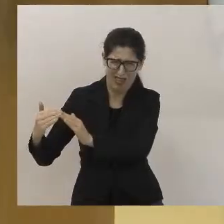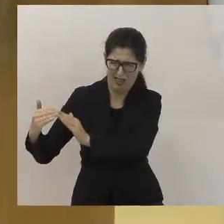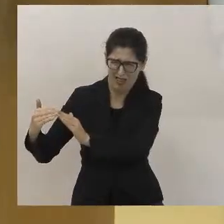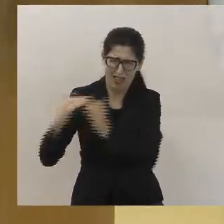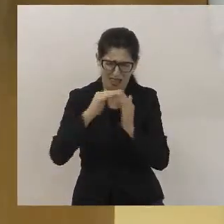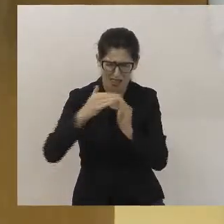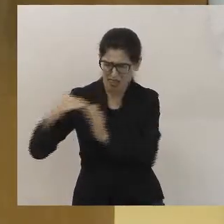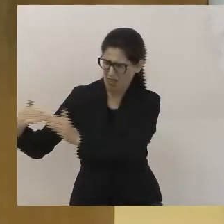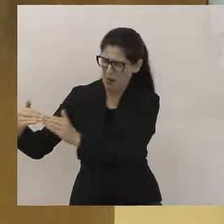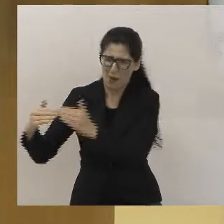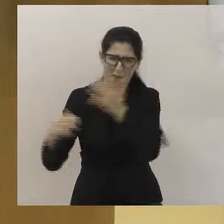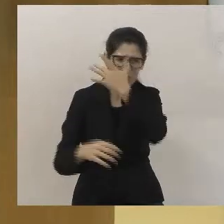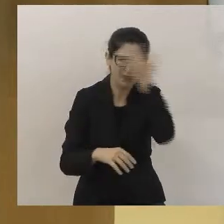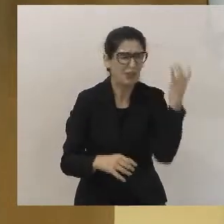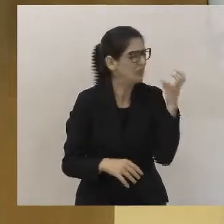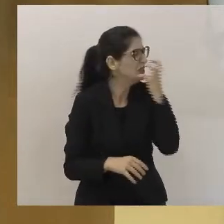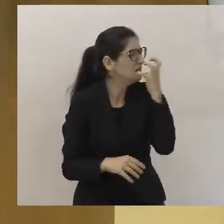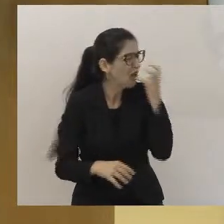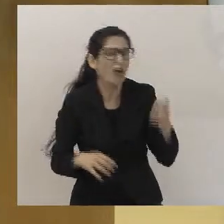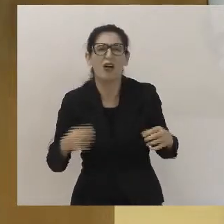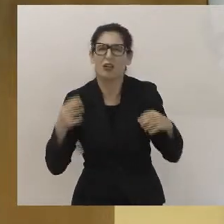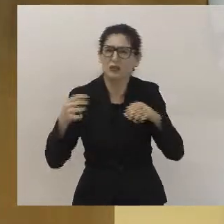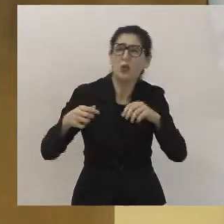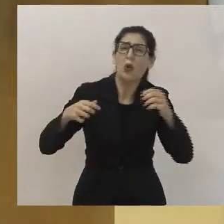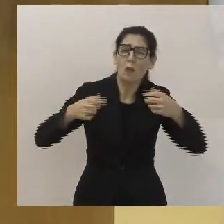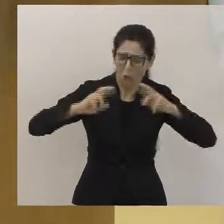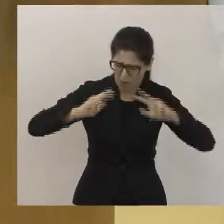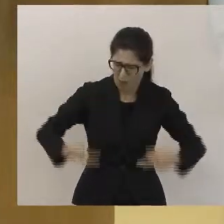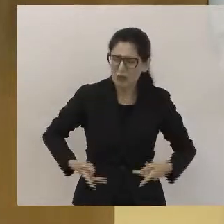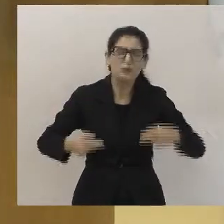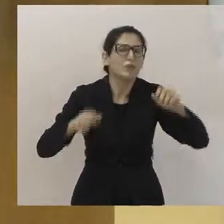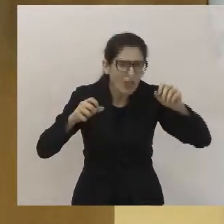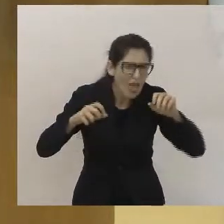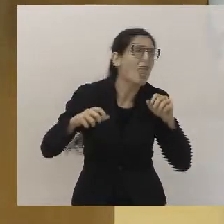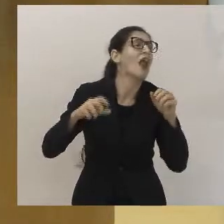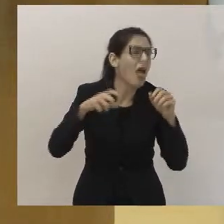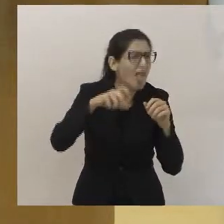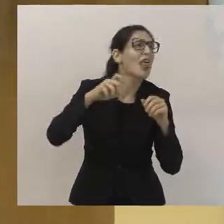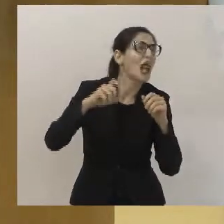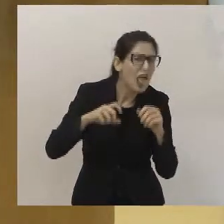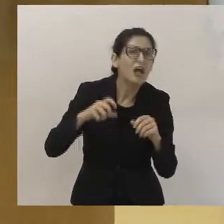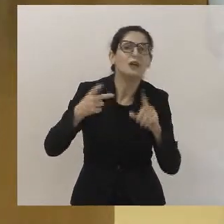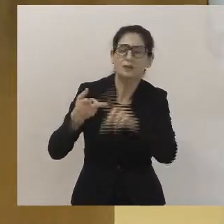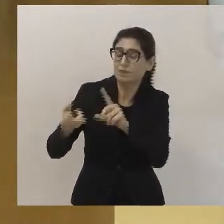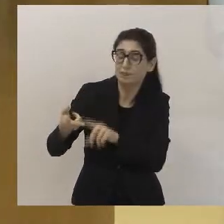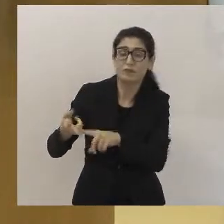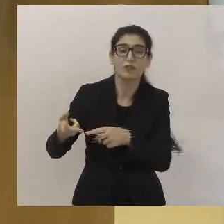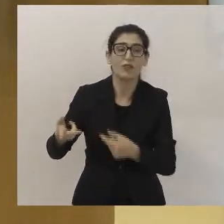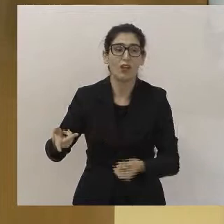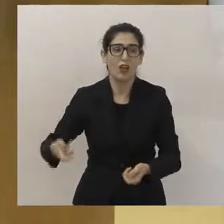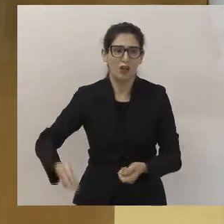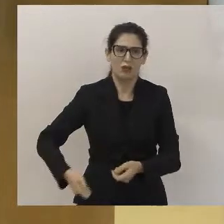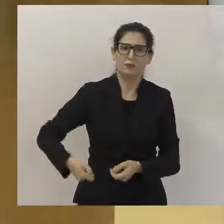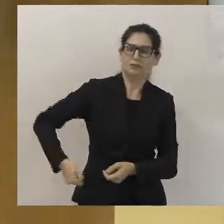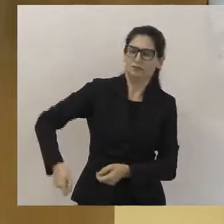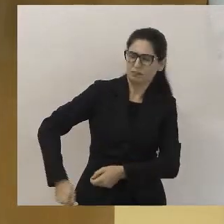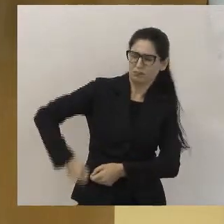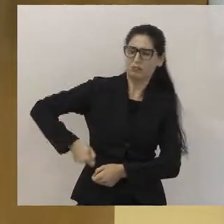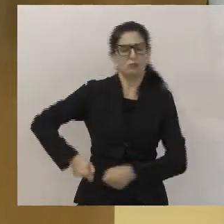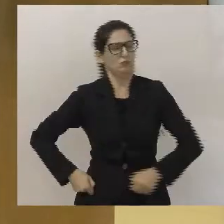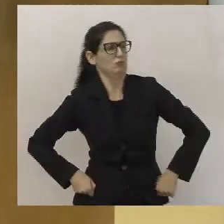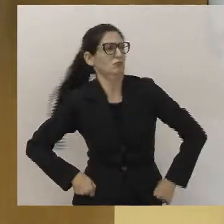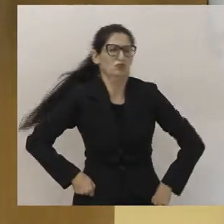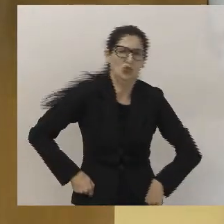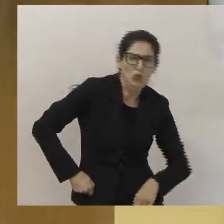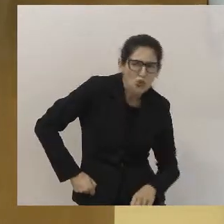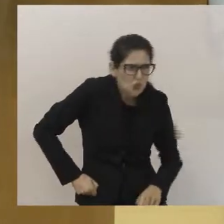cachorro lambendo a boca de um lado e na boca de outro lote na mão e aí